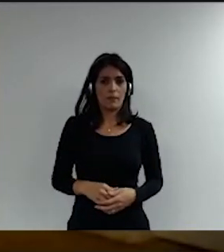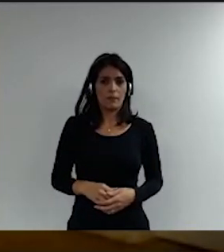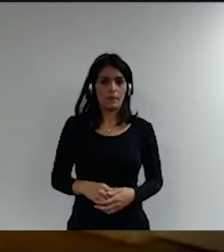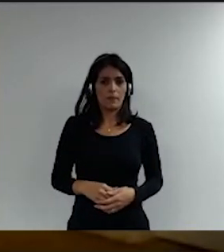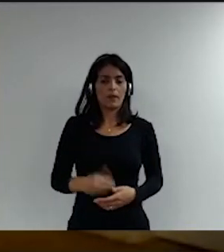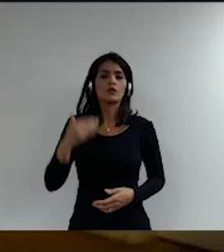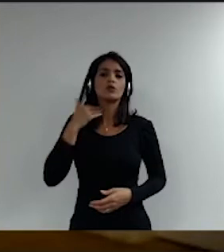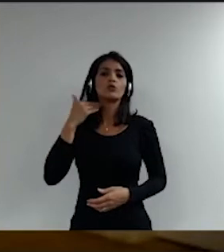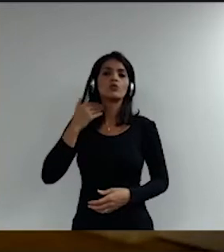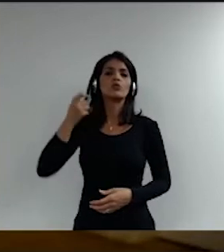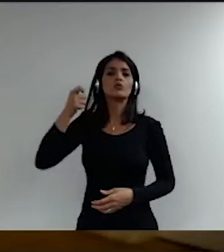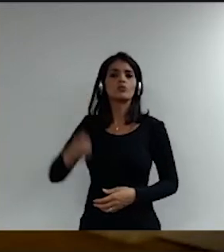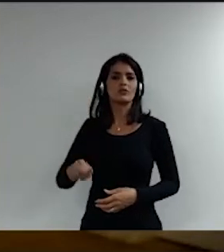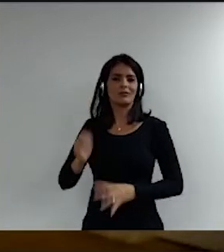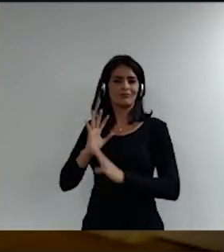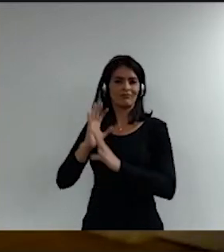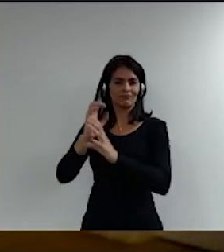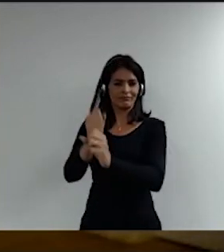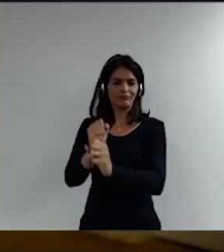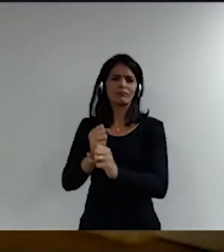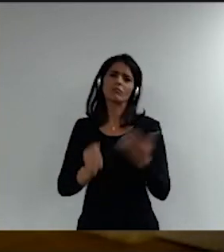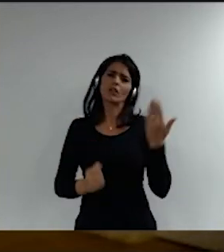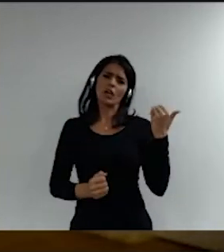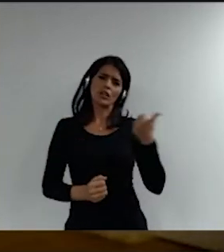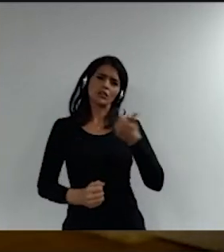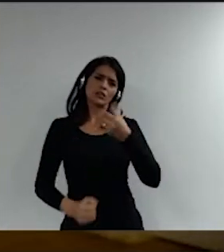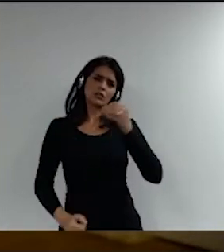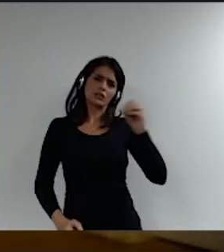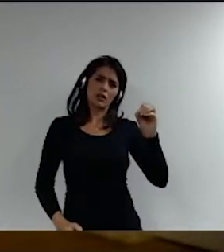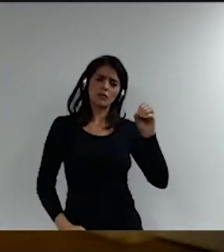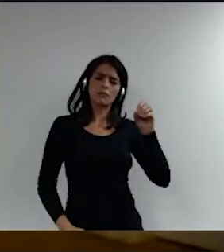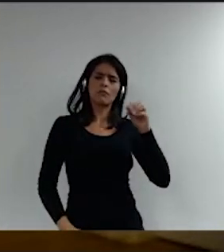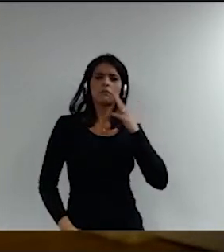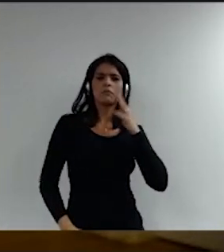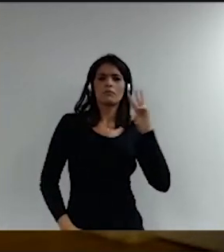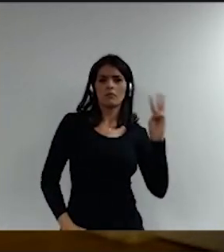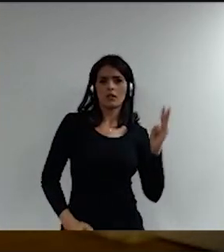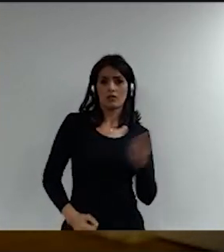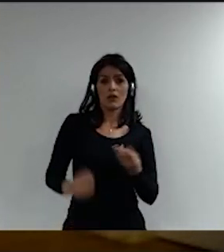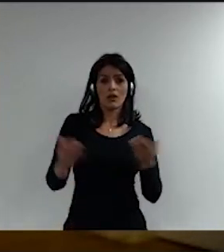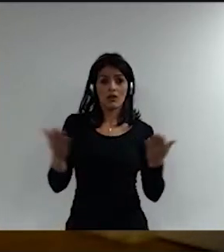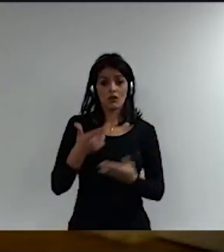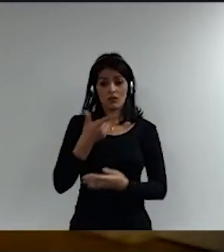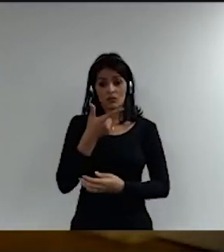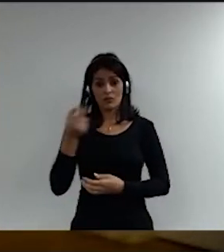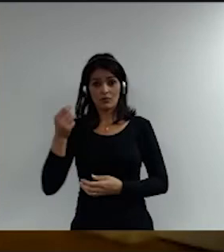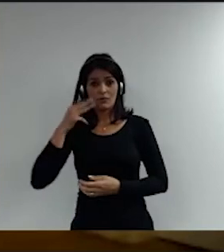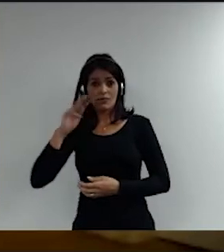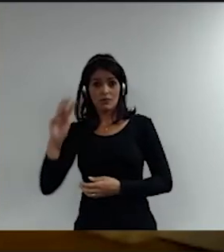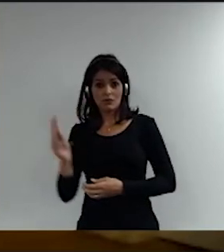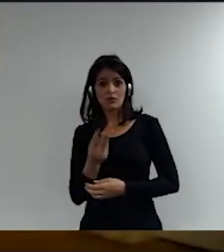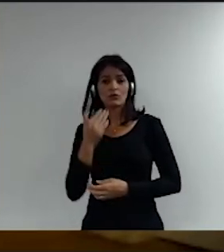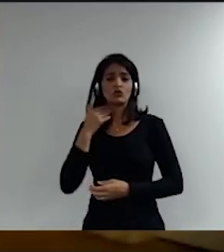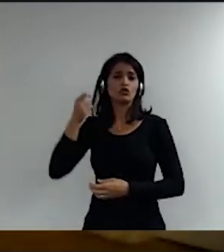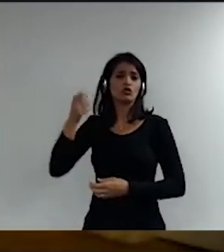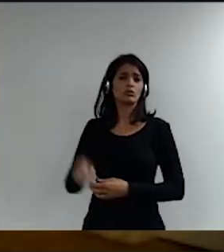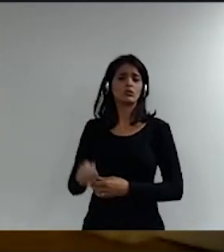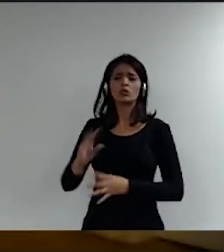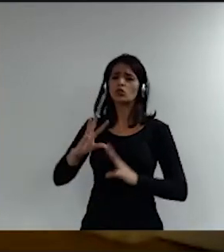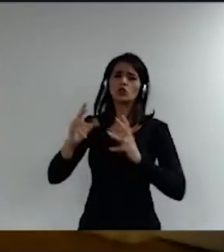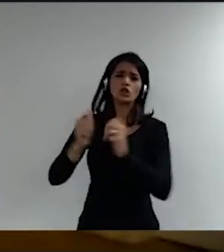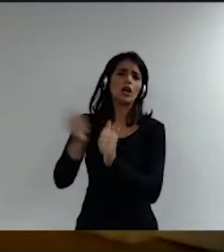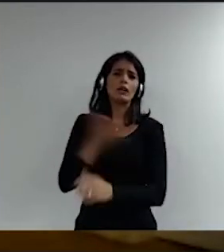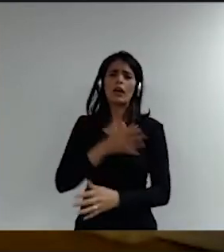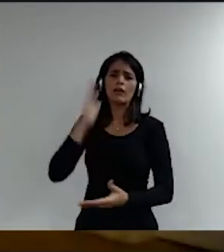de juízes. Já teve 100 milhões de técnicos, 150, agora tem 200 milhões de juízes. Todo mundo quer